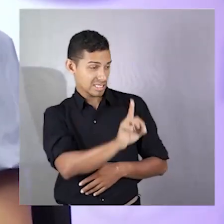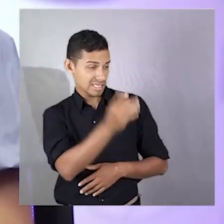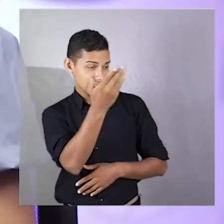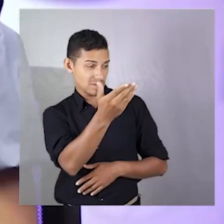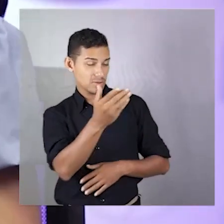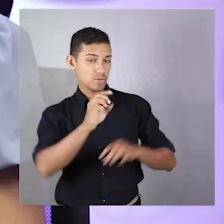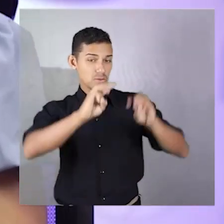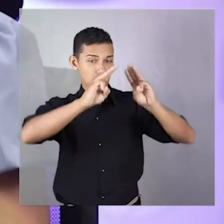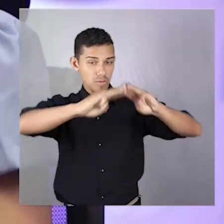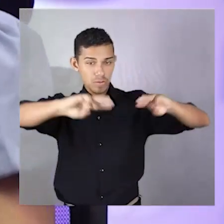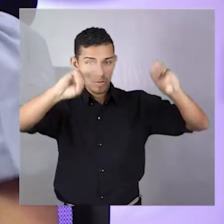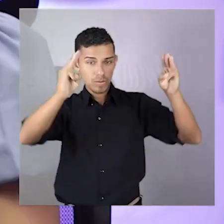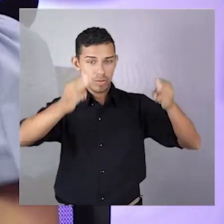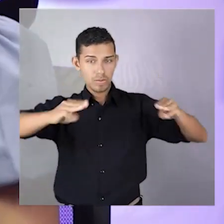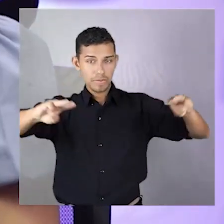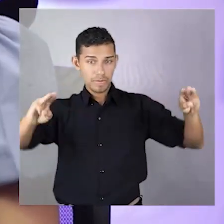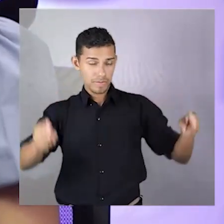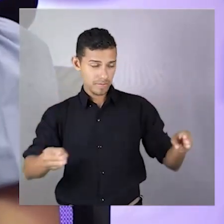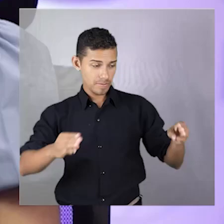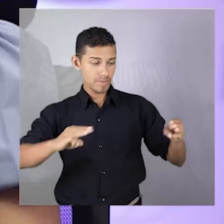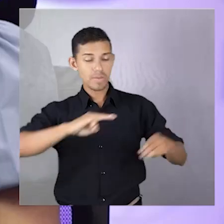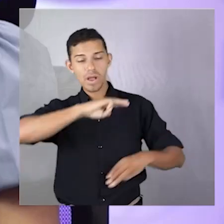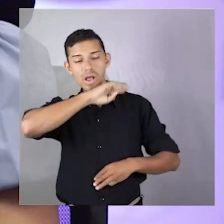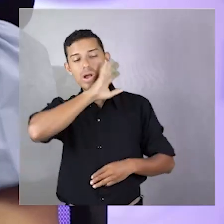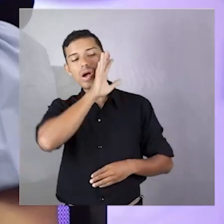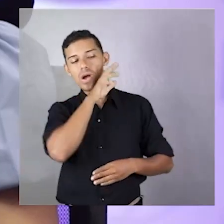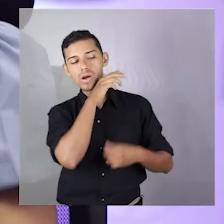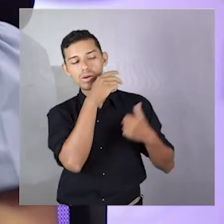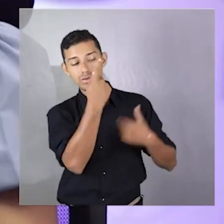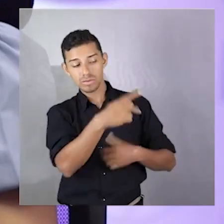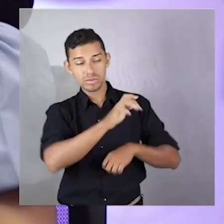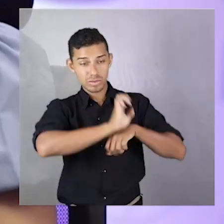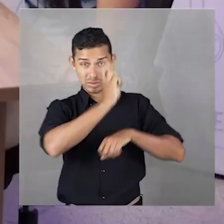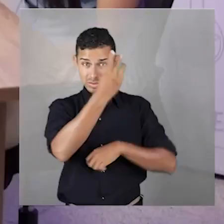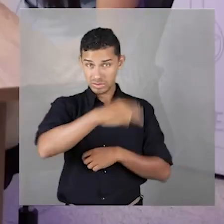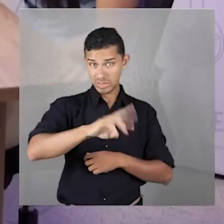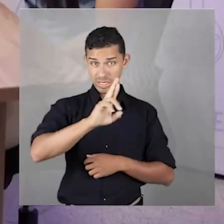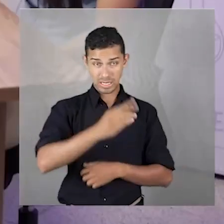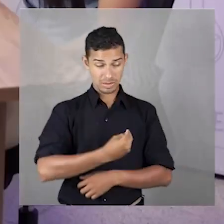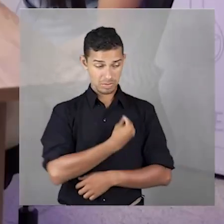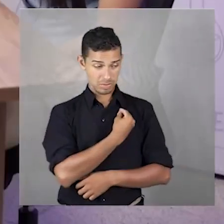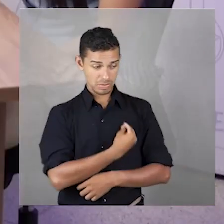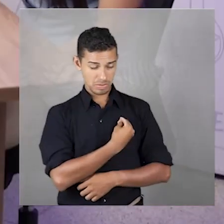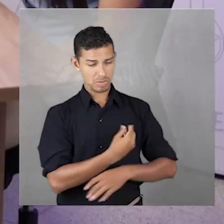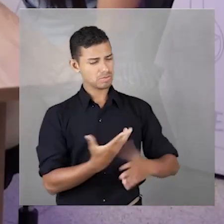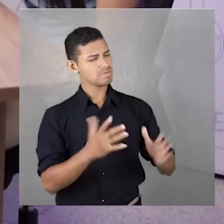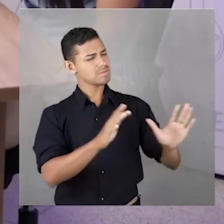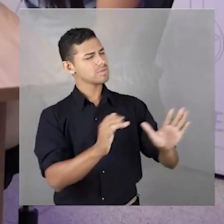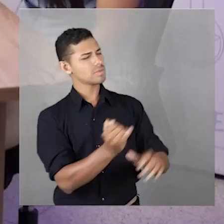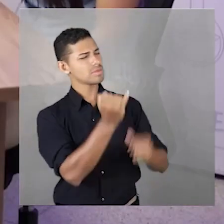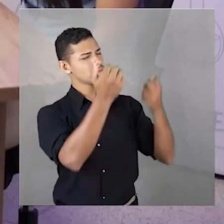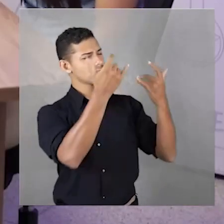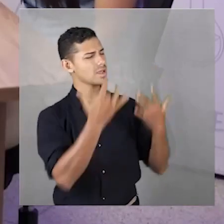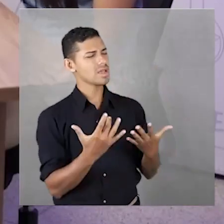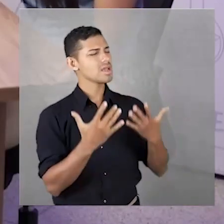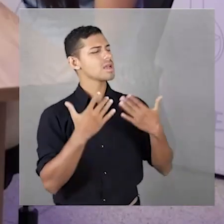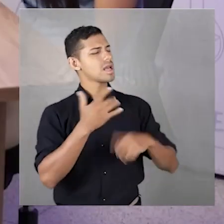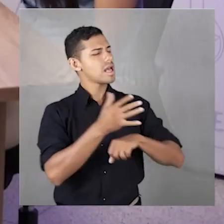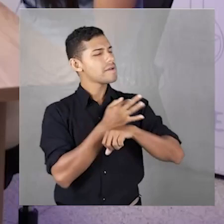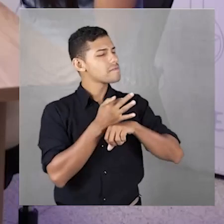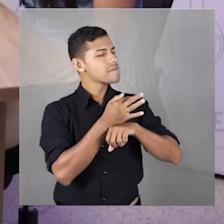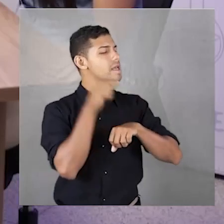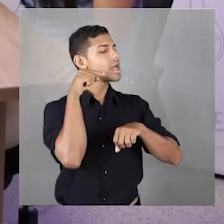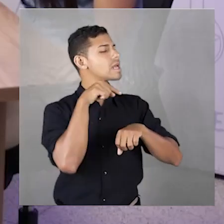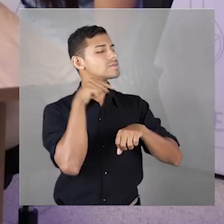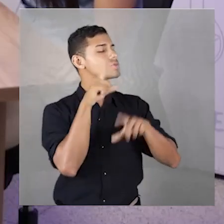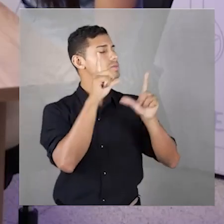no início. Ana, fala pra gente a importância desse descanso, mas também de curtir, né? Visitar